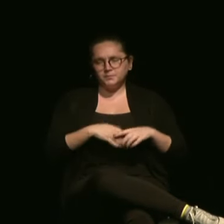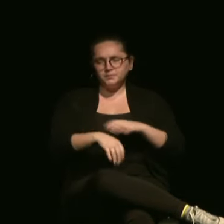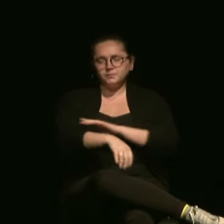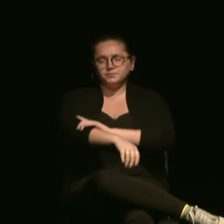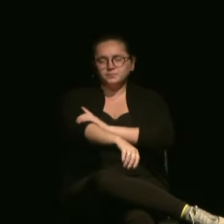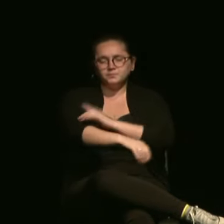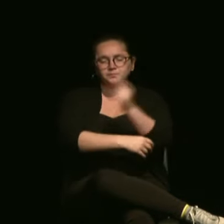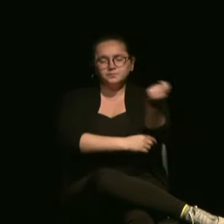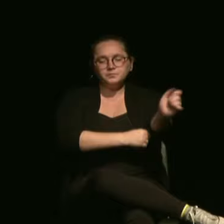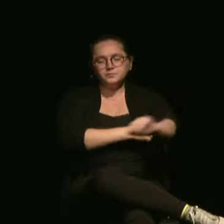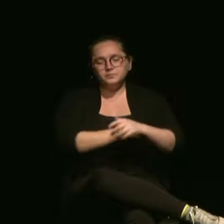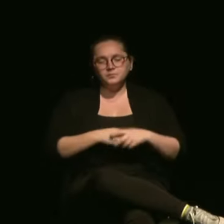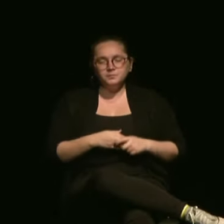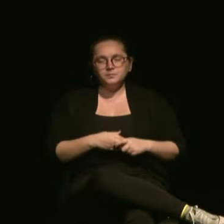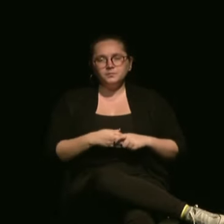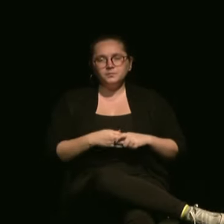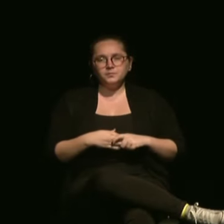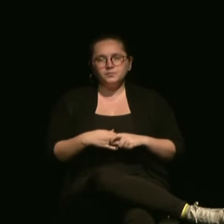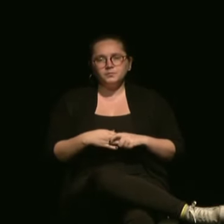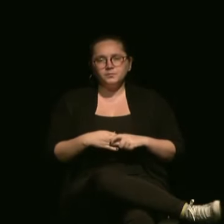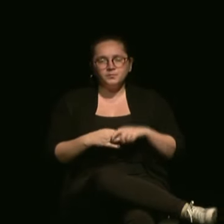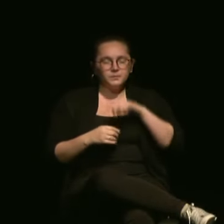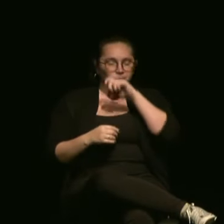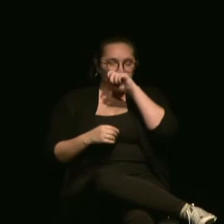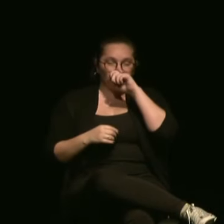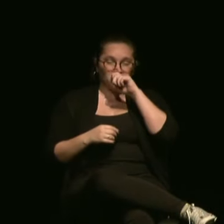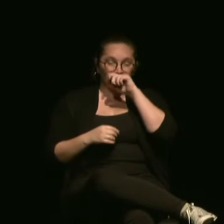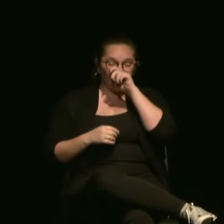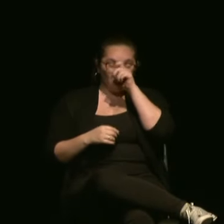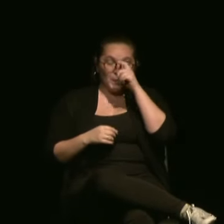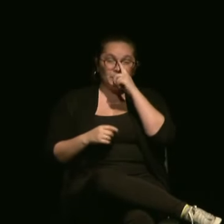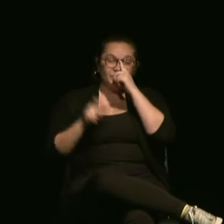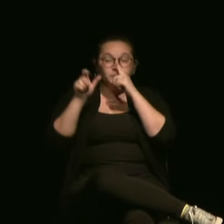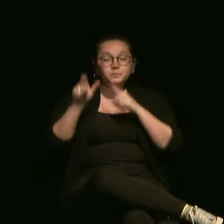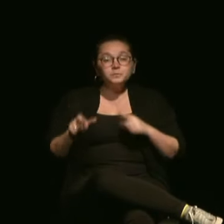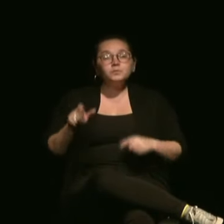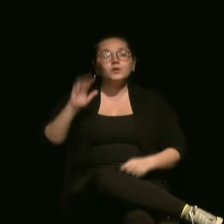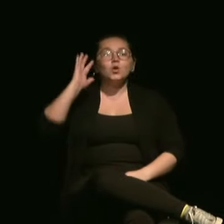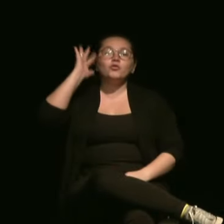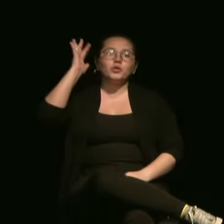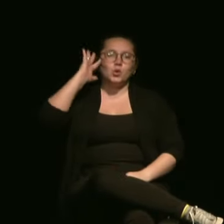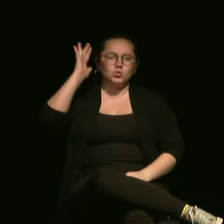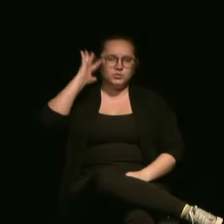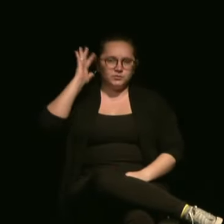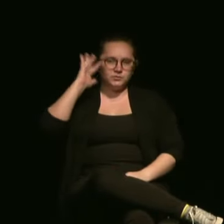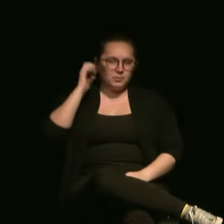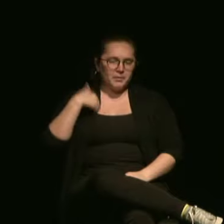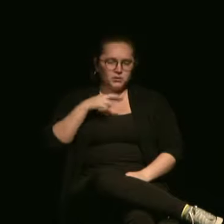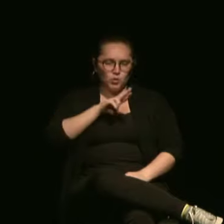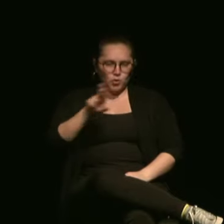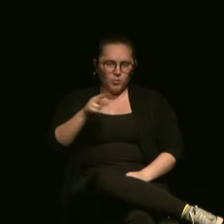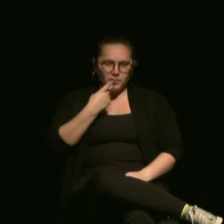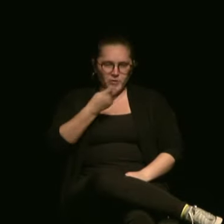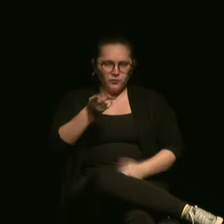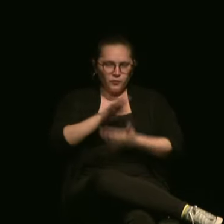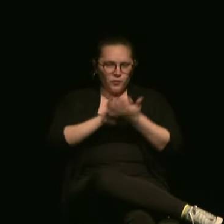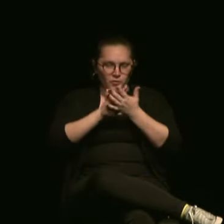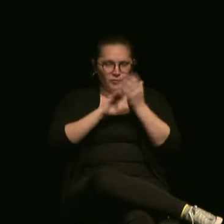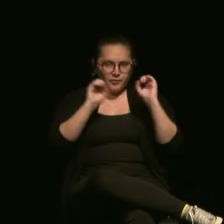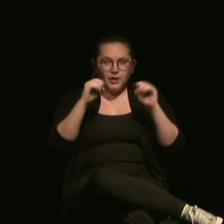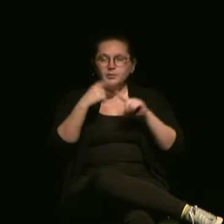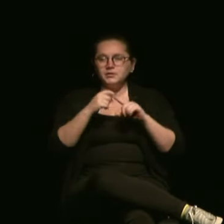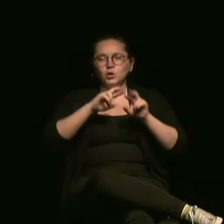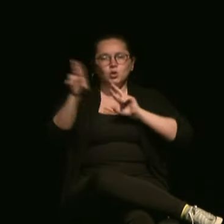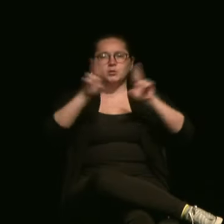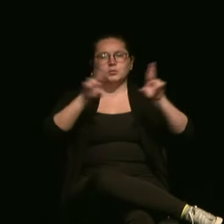Um filósofo, enfim, não cabe citar o nome dele, para não encher